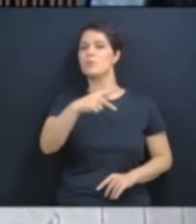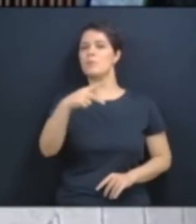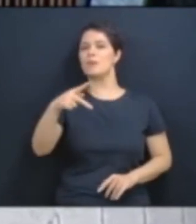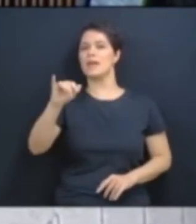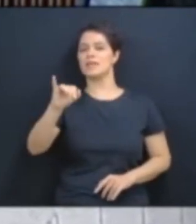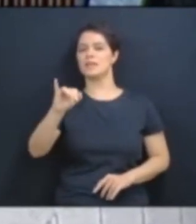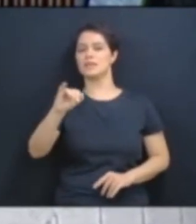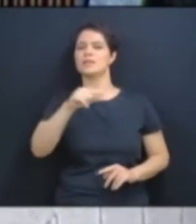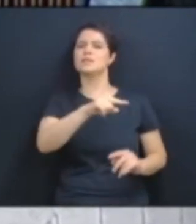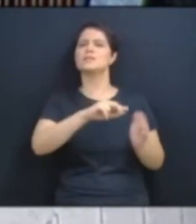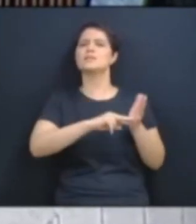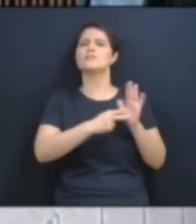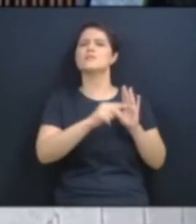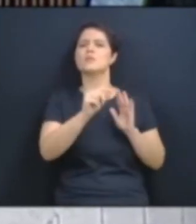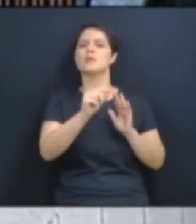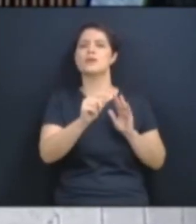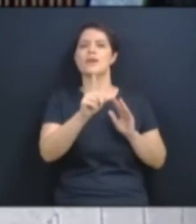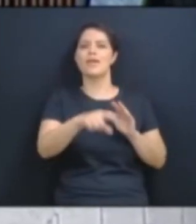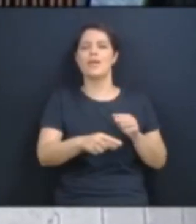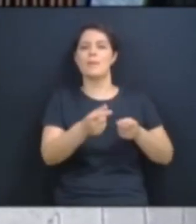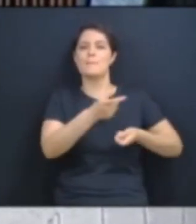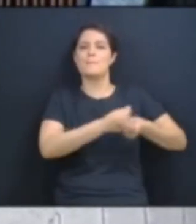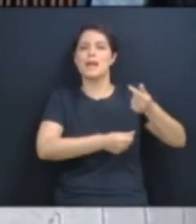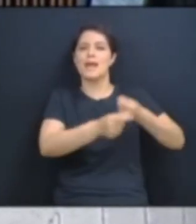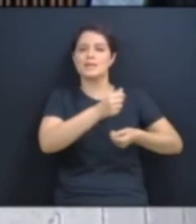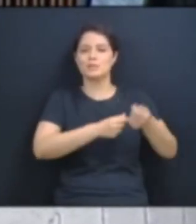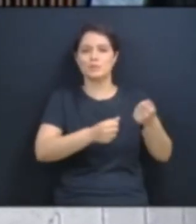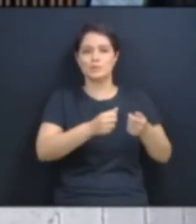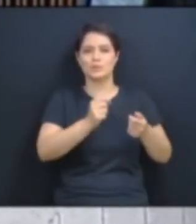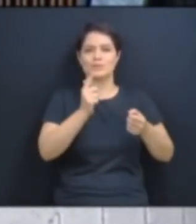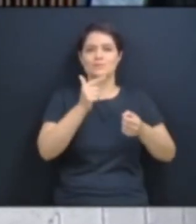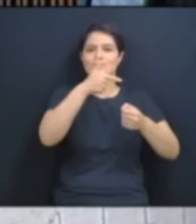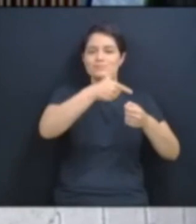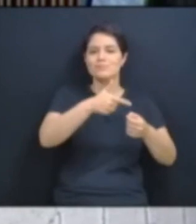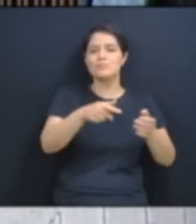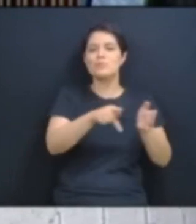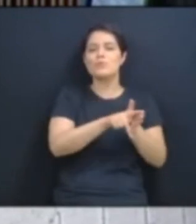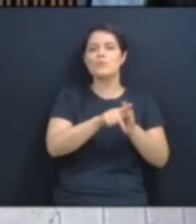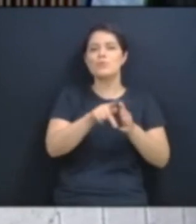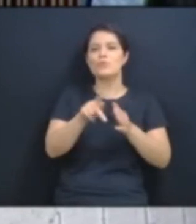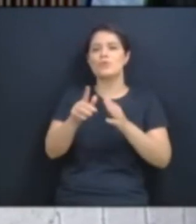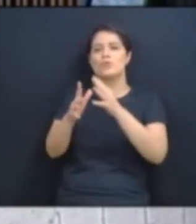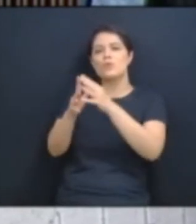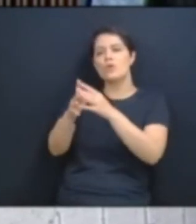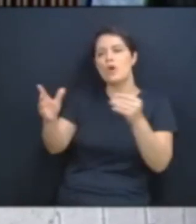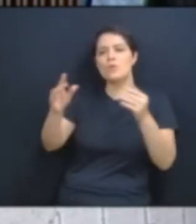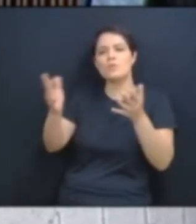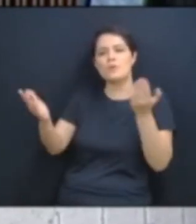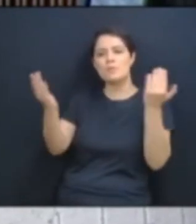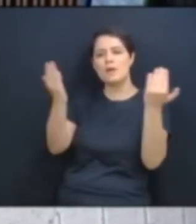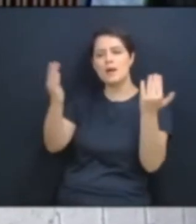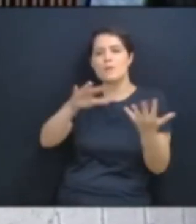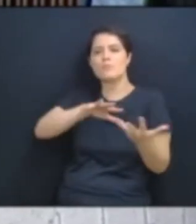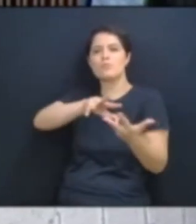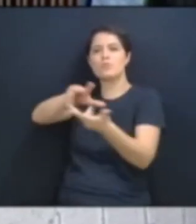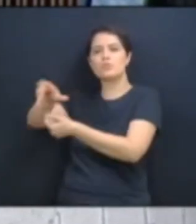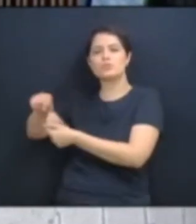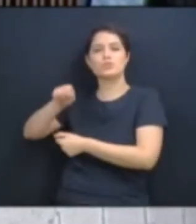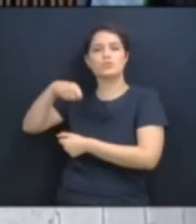Internacional com base no petróleo. Com isso, o gás caiu 21,3%, a